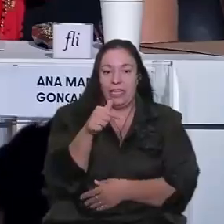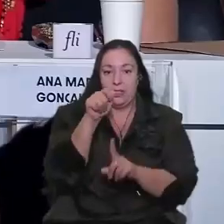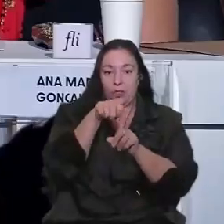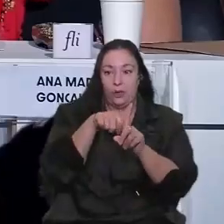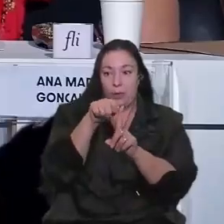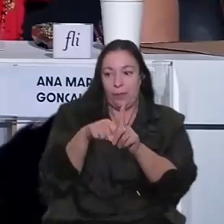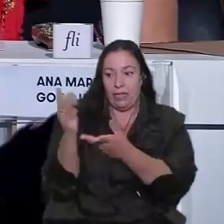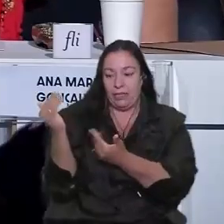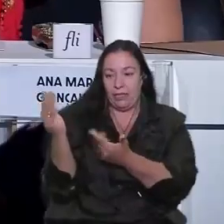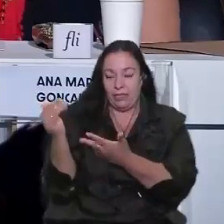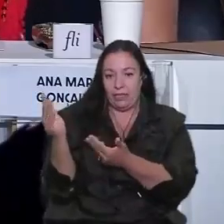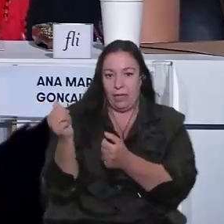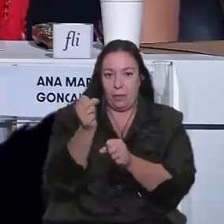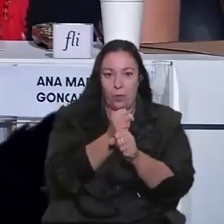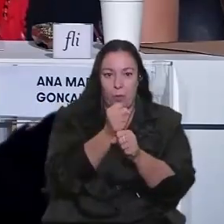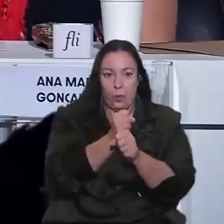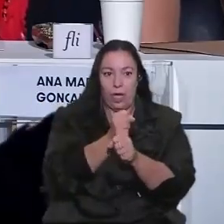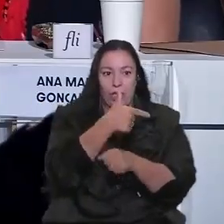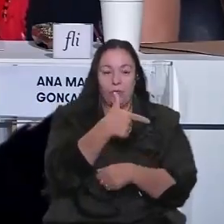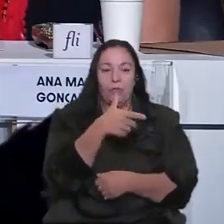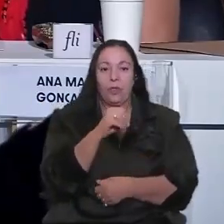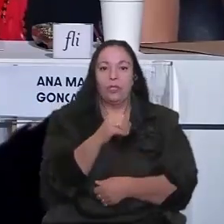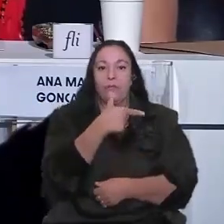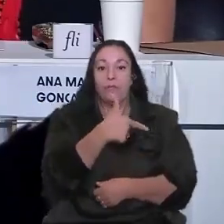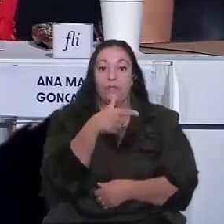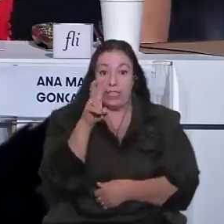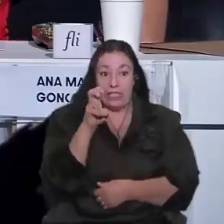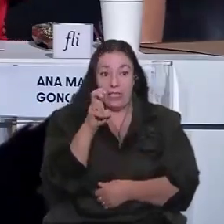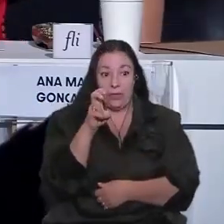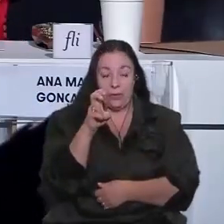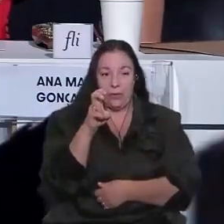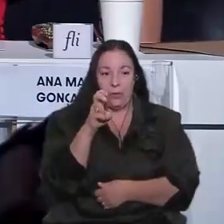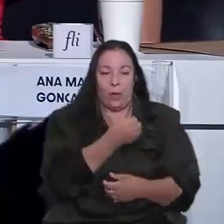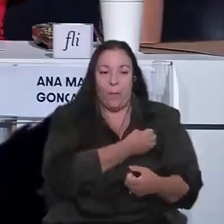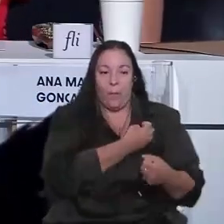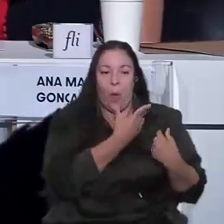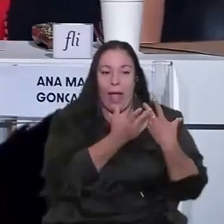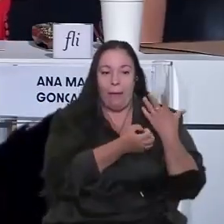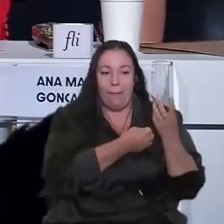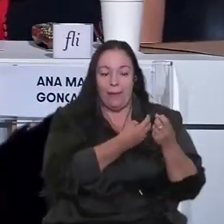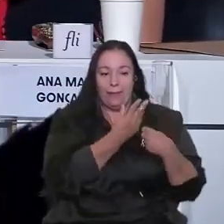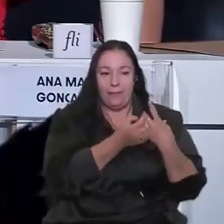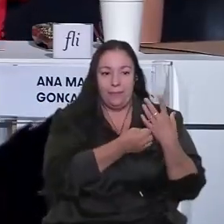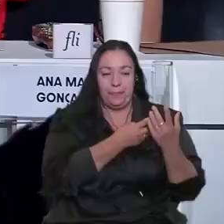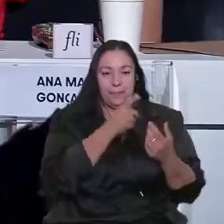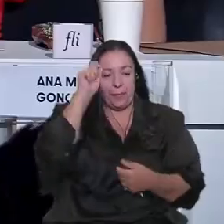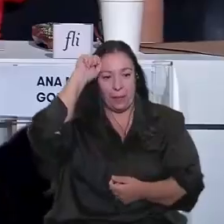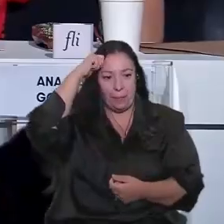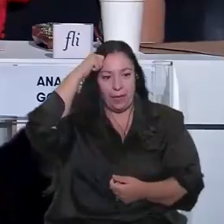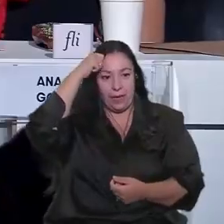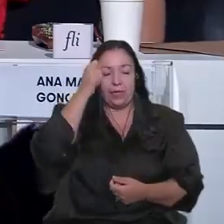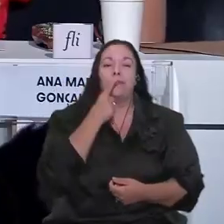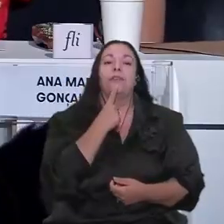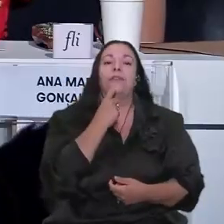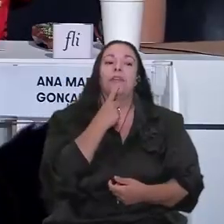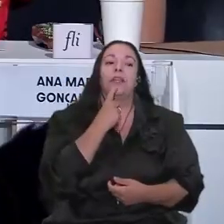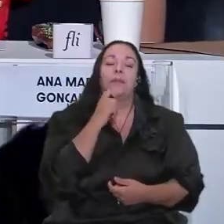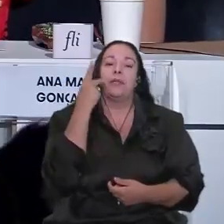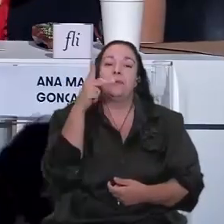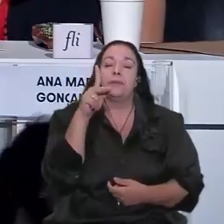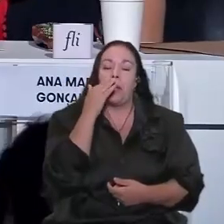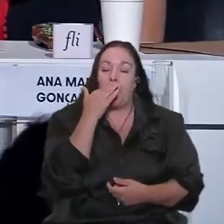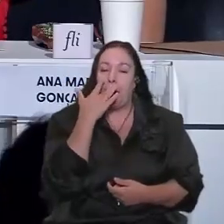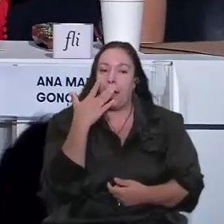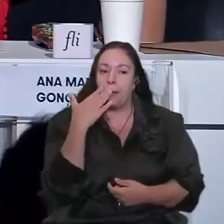de 2025. E começa com um poema. Preto e vermelho são suas